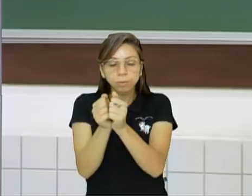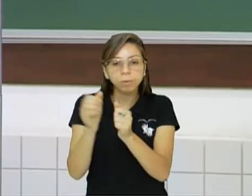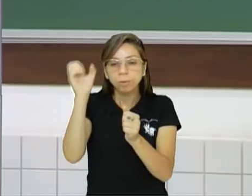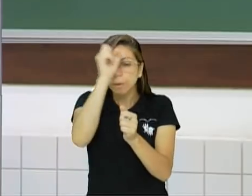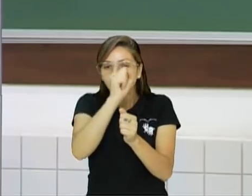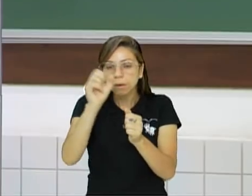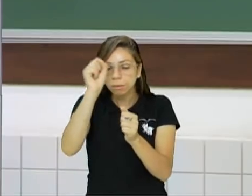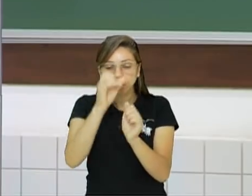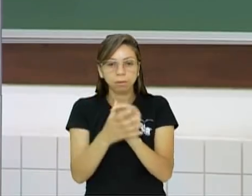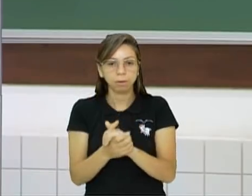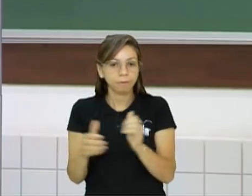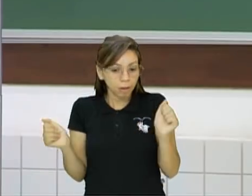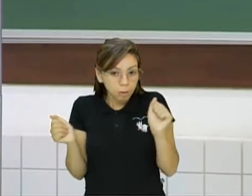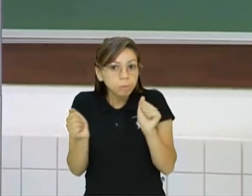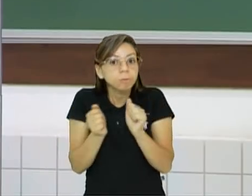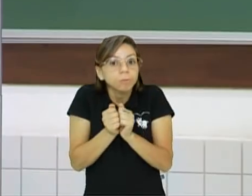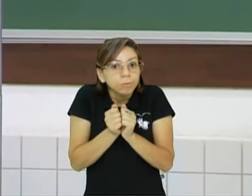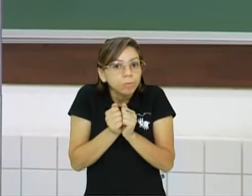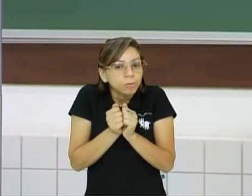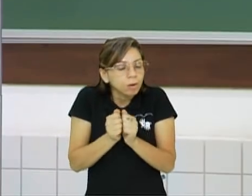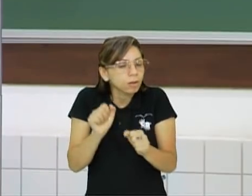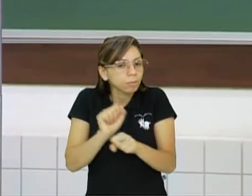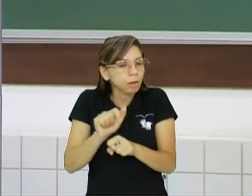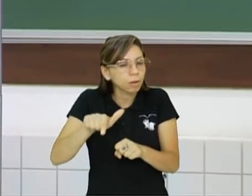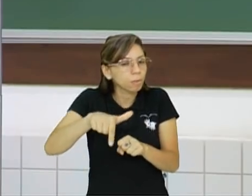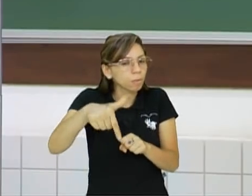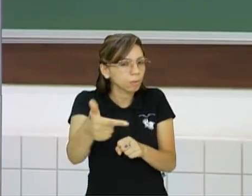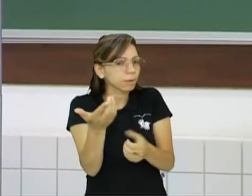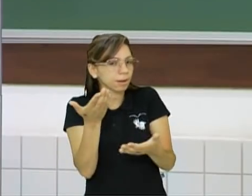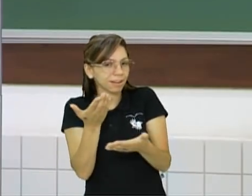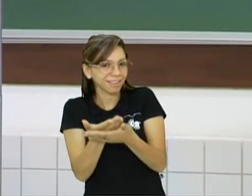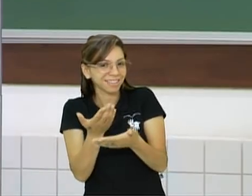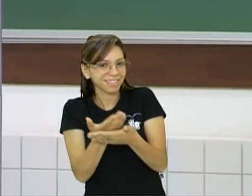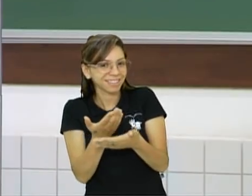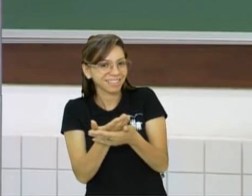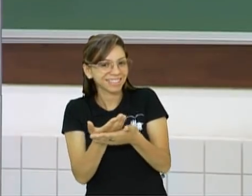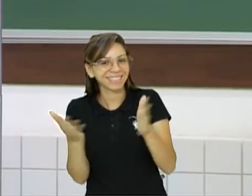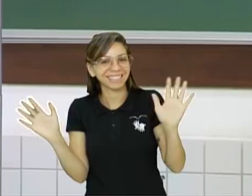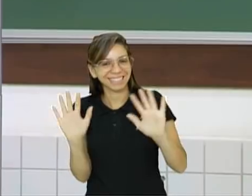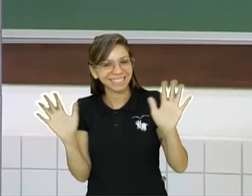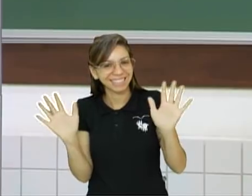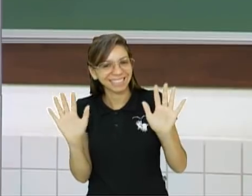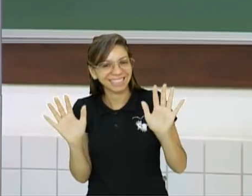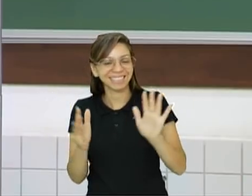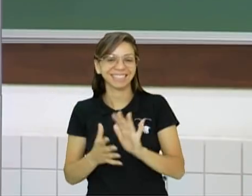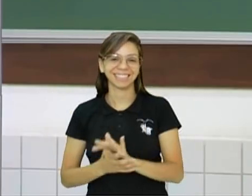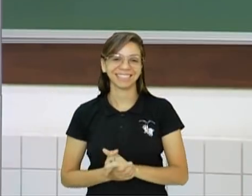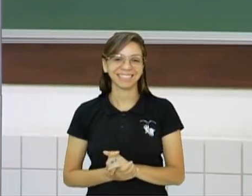Tranquilo? Não me abandonem, hein? Espero vocês até a nossa próxima aula. Um abraço!